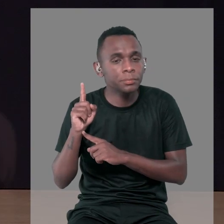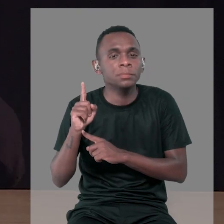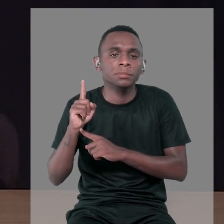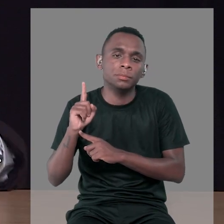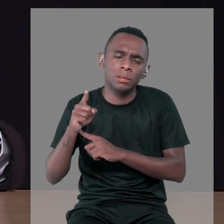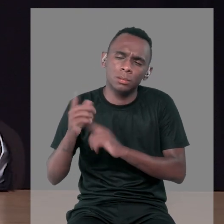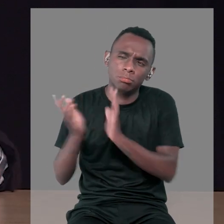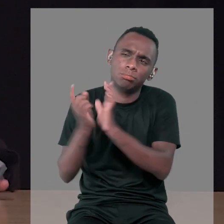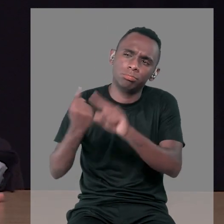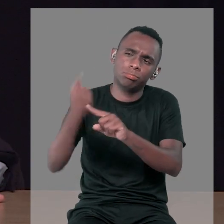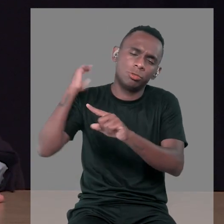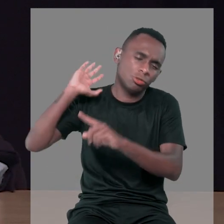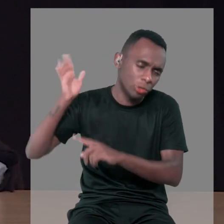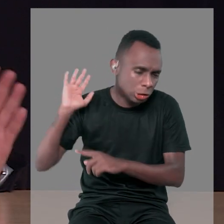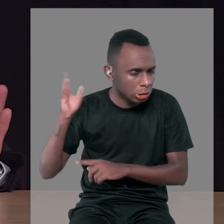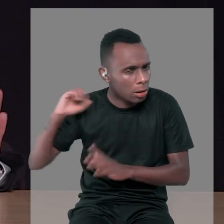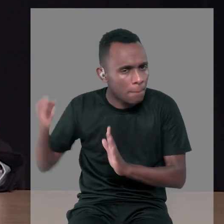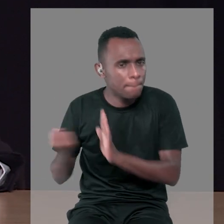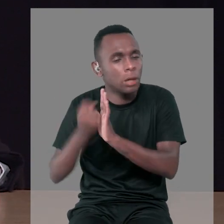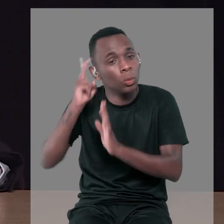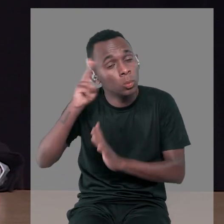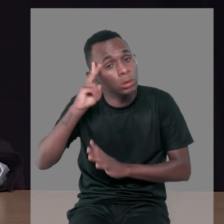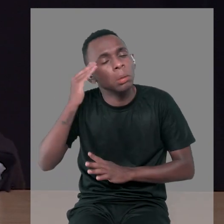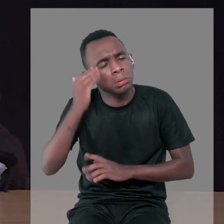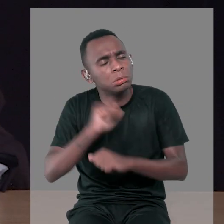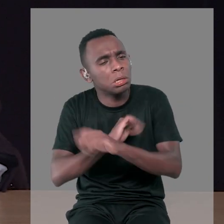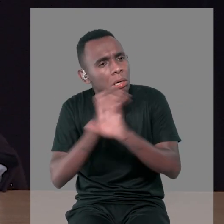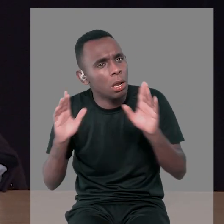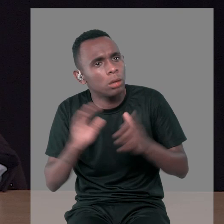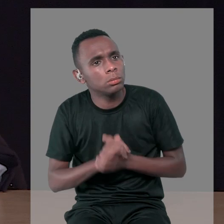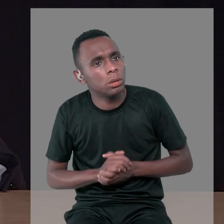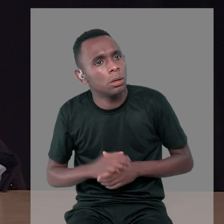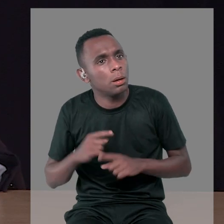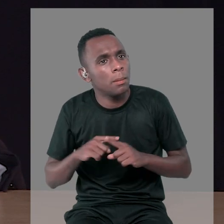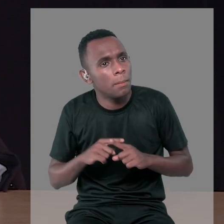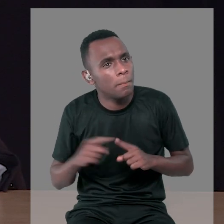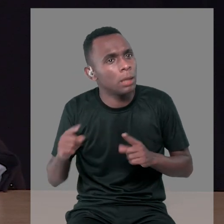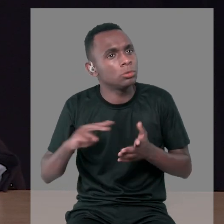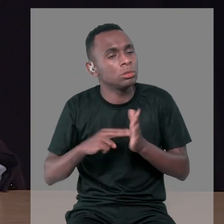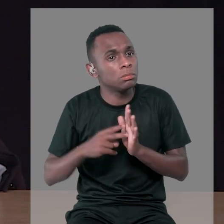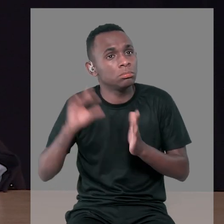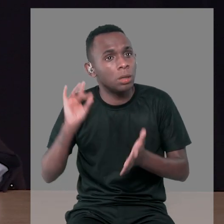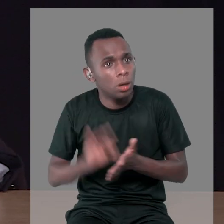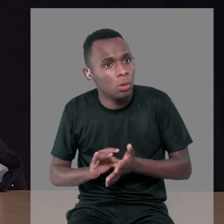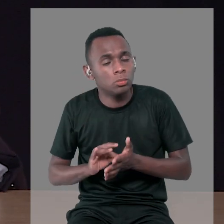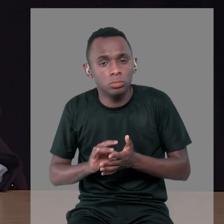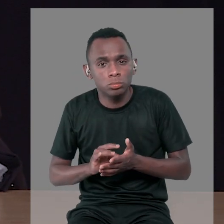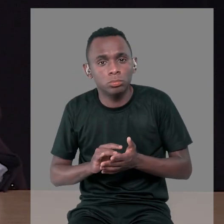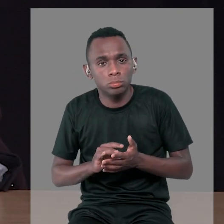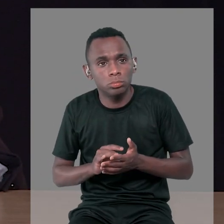assim, historicamente compreensível, mas que não tem um sentido real, né, do